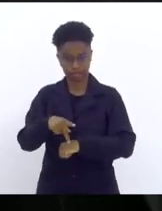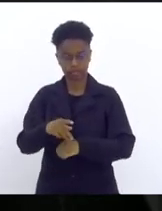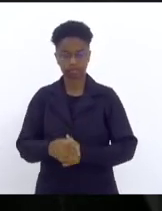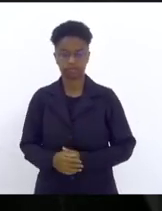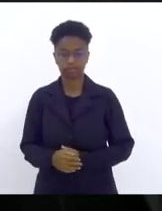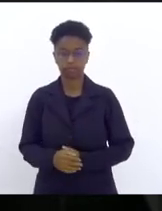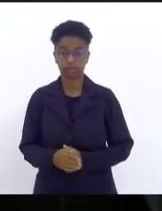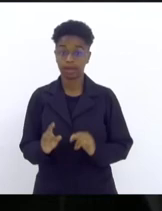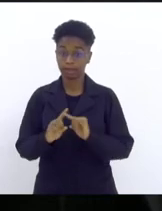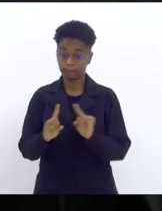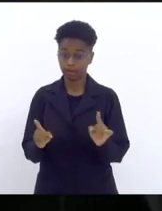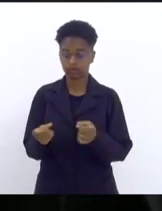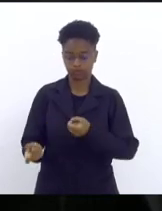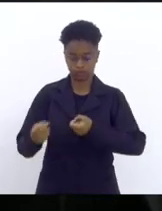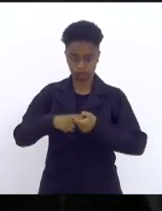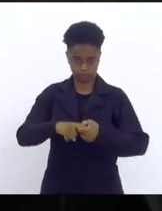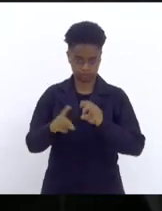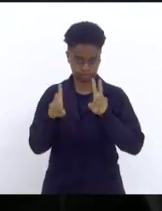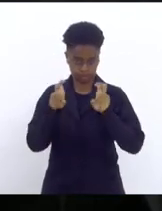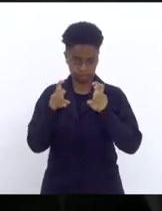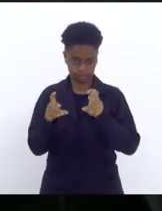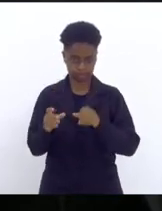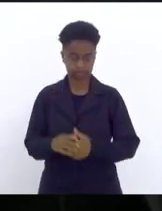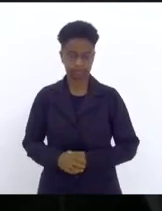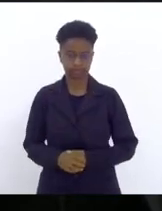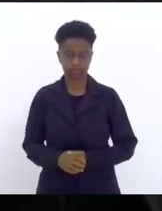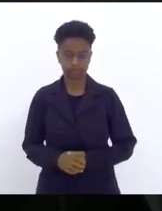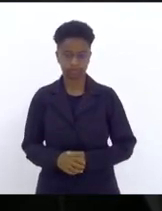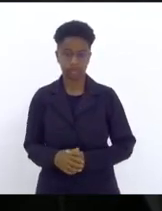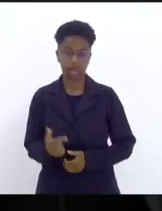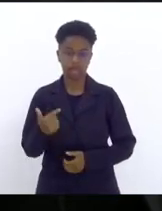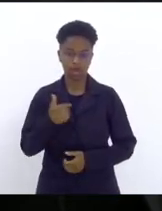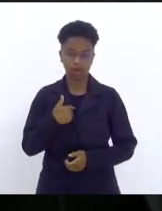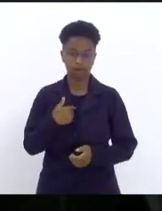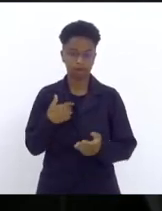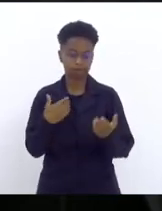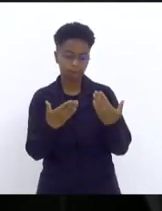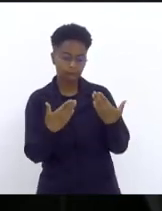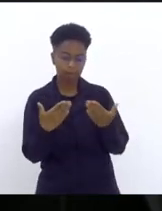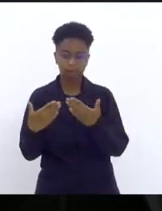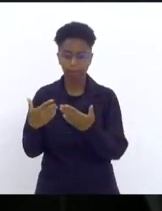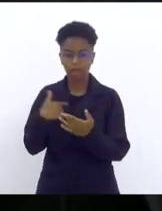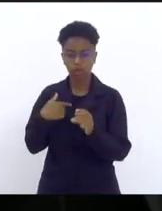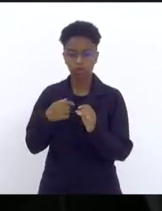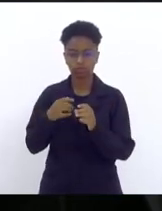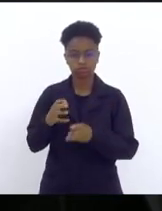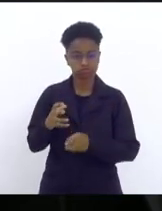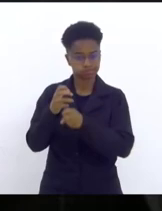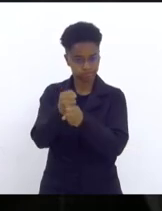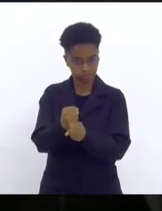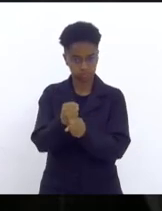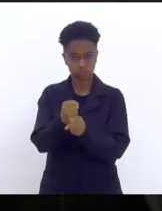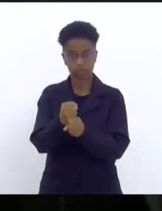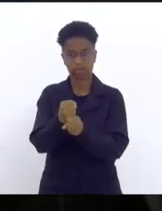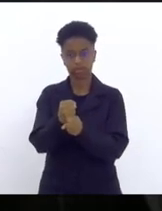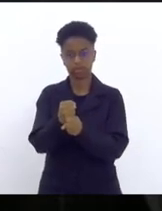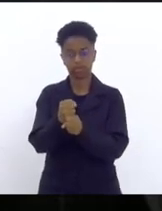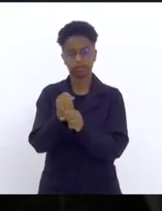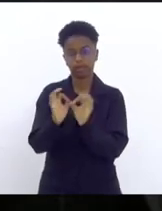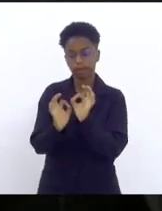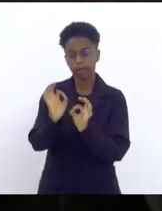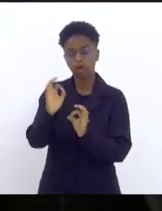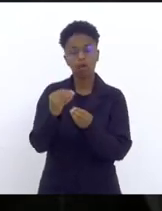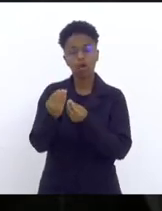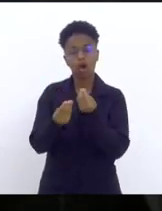mas dizia eu fiz a média aritmética do crescimento